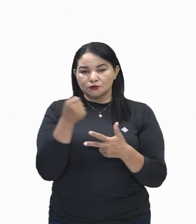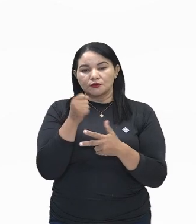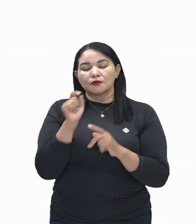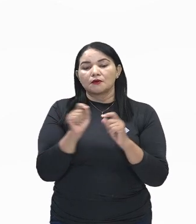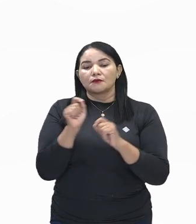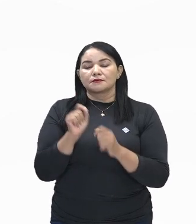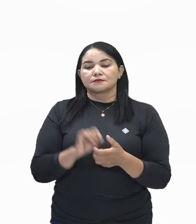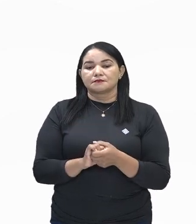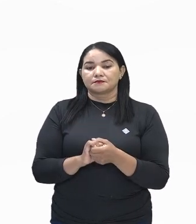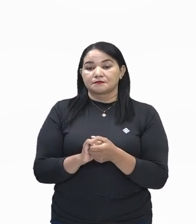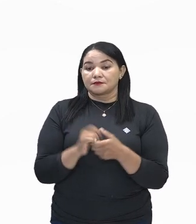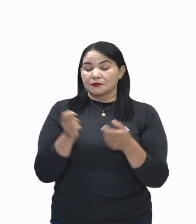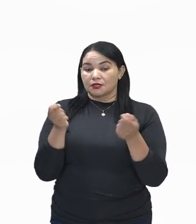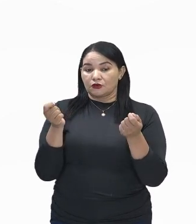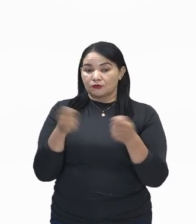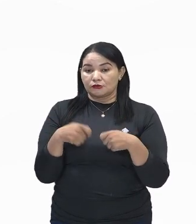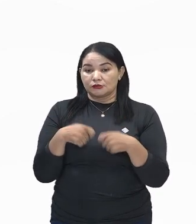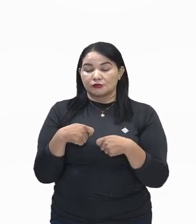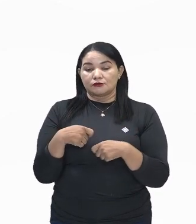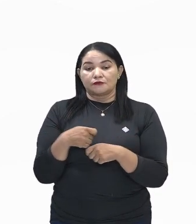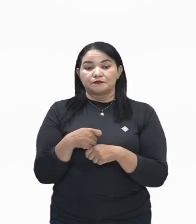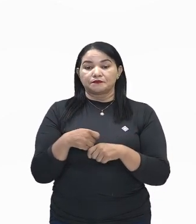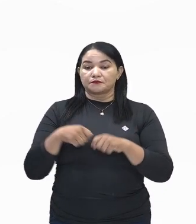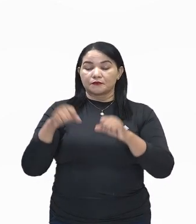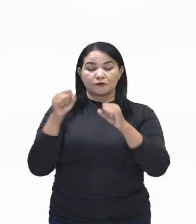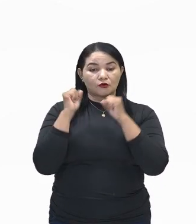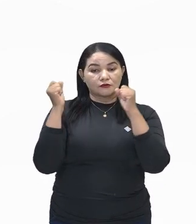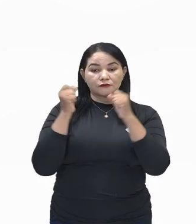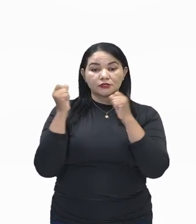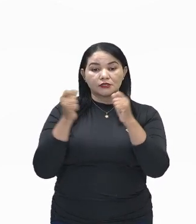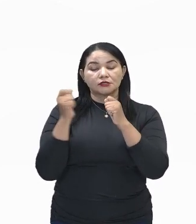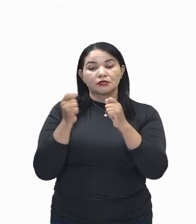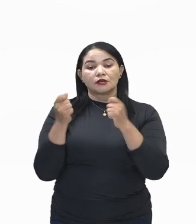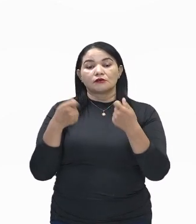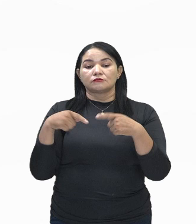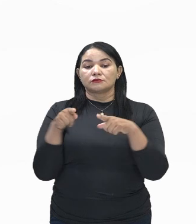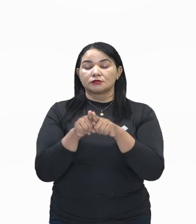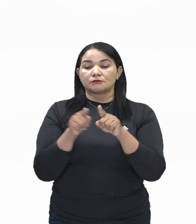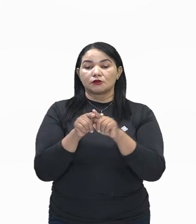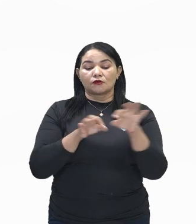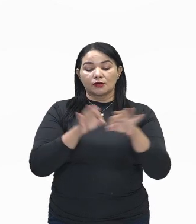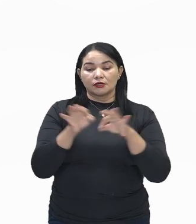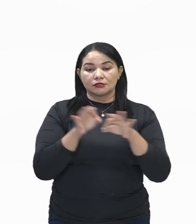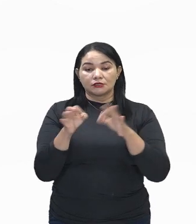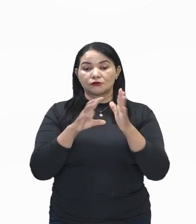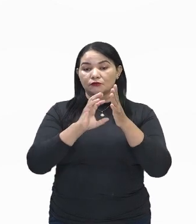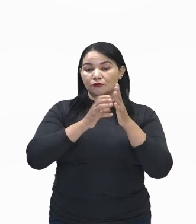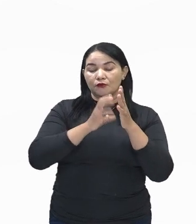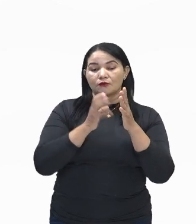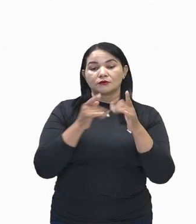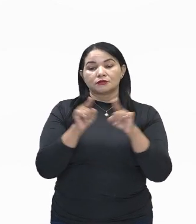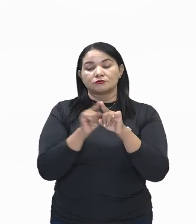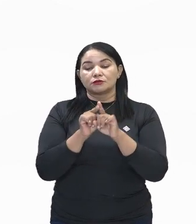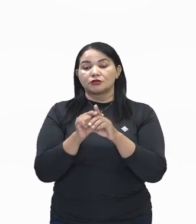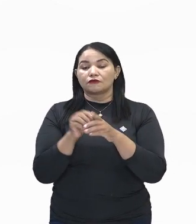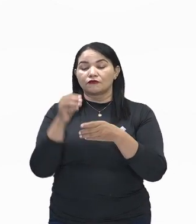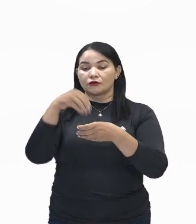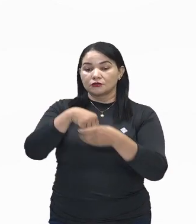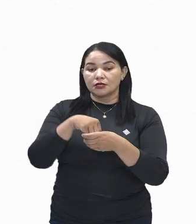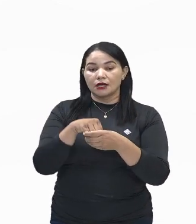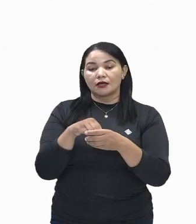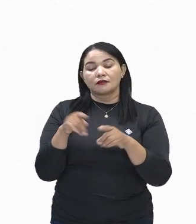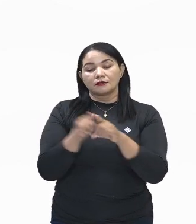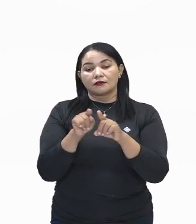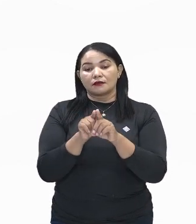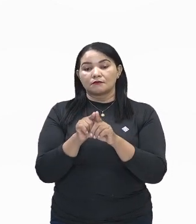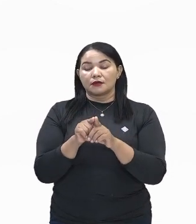É a possibilidade de fazer manifestações políticas, organizar partidos, votar e ser votados. Então,